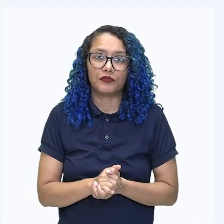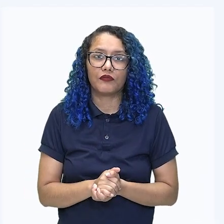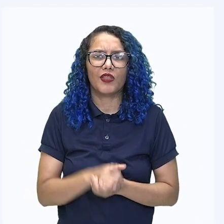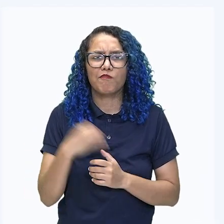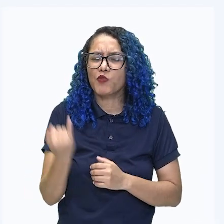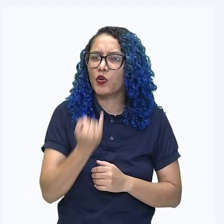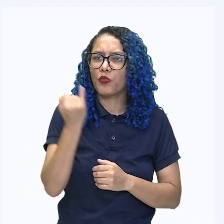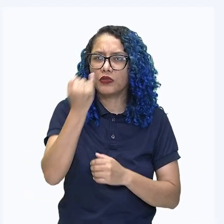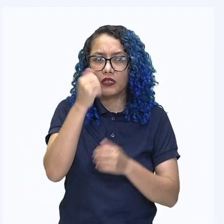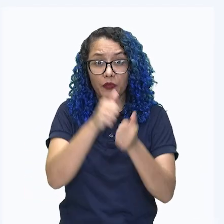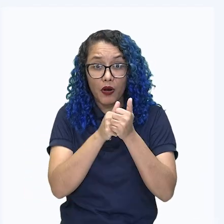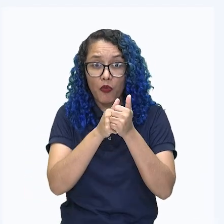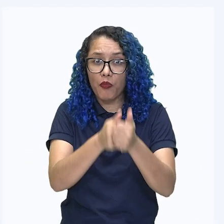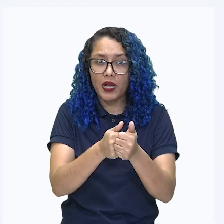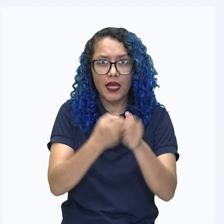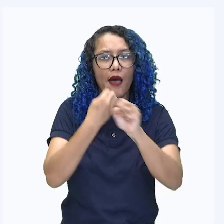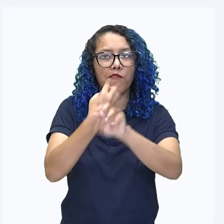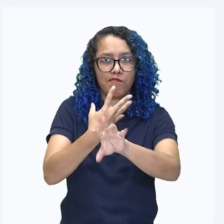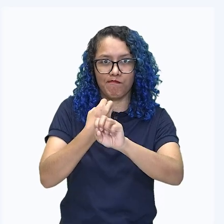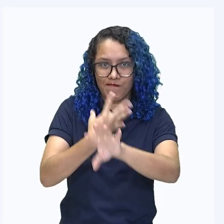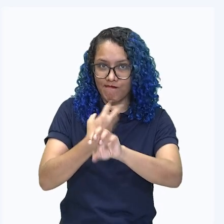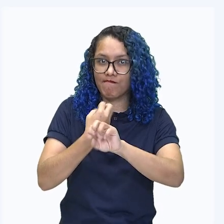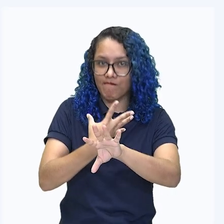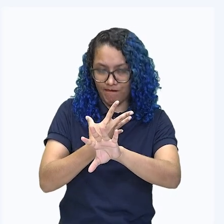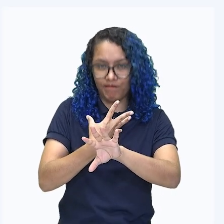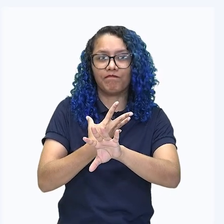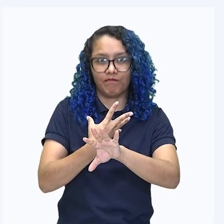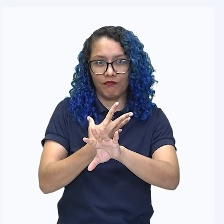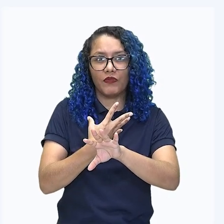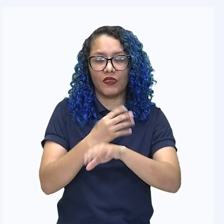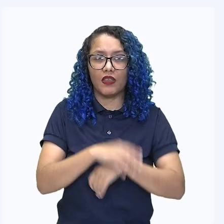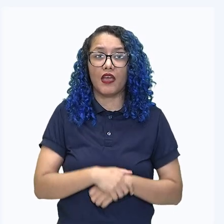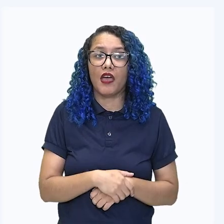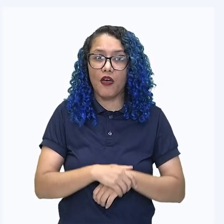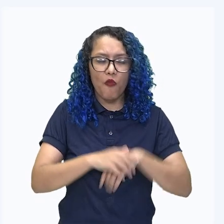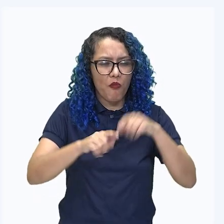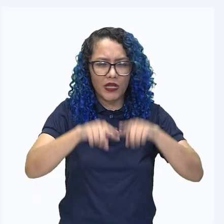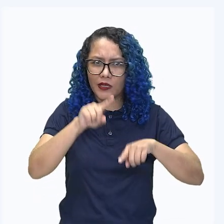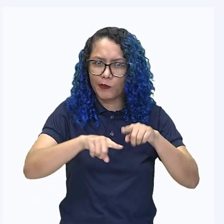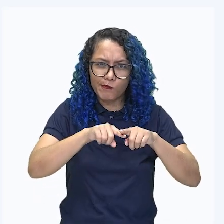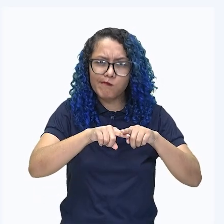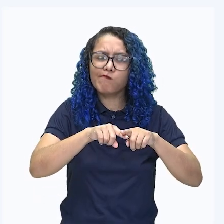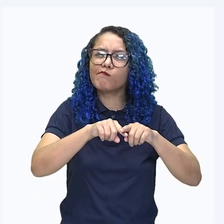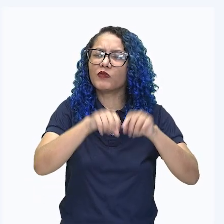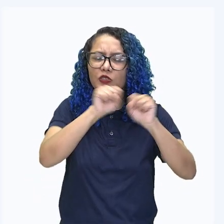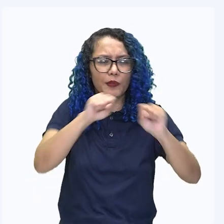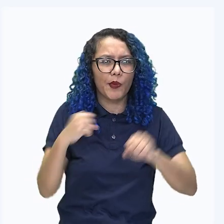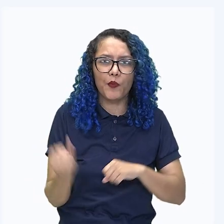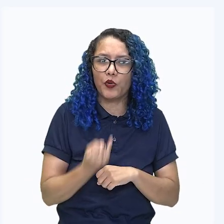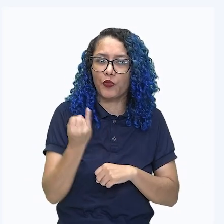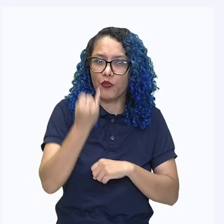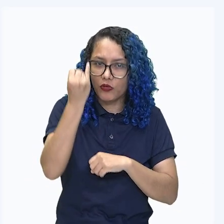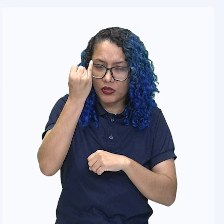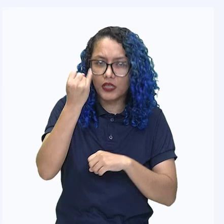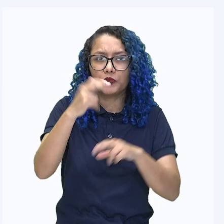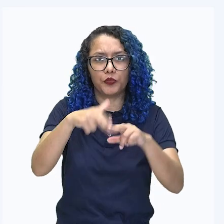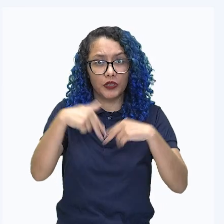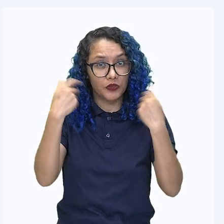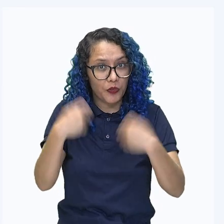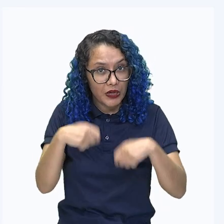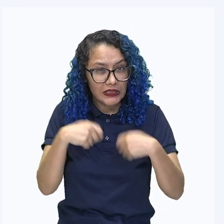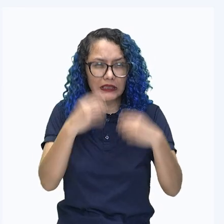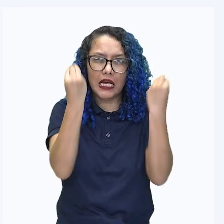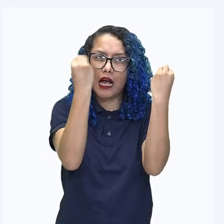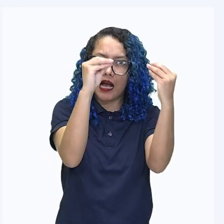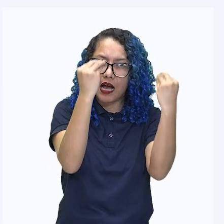acompanhamento do processo de ensino e aprendizagem. É um instrumento legal de registro das atividades pedagógicas, por isso deve ser realizado